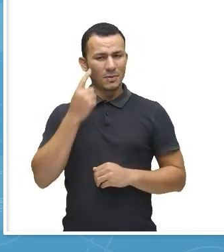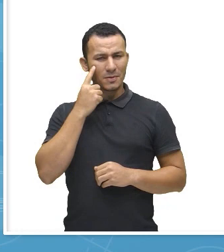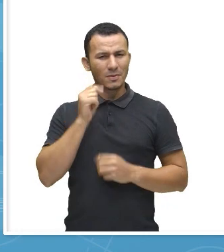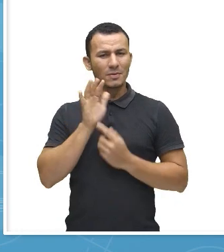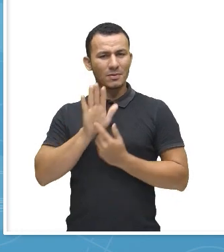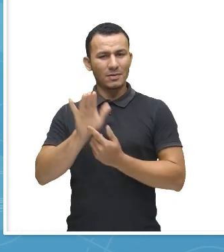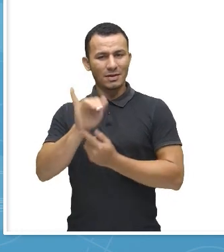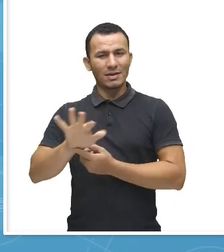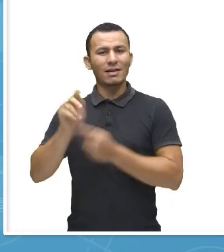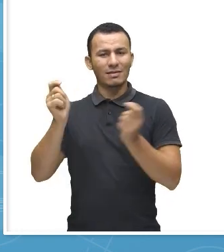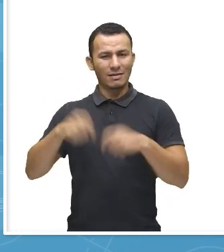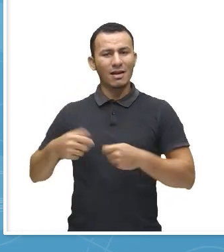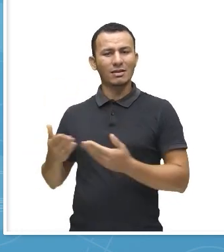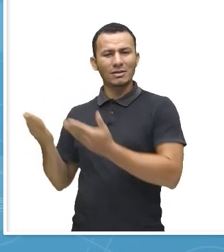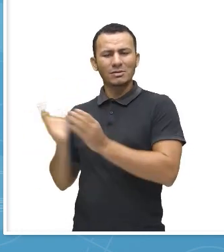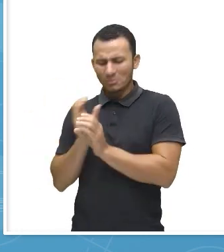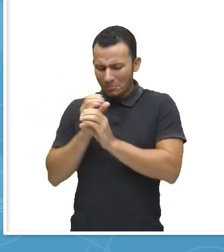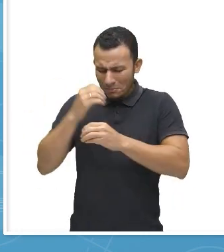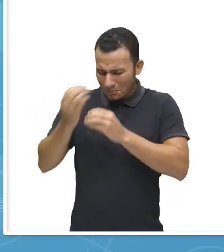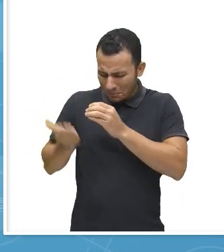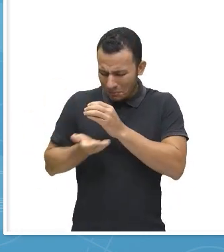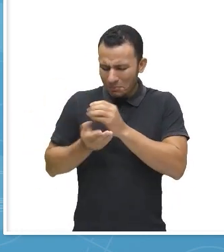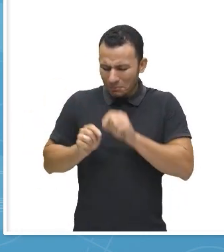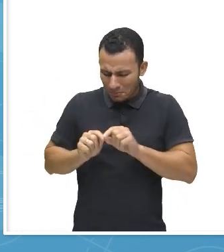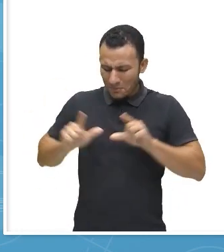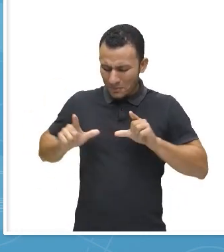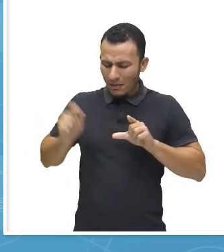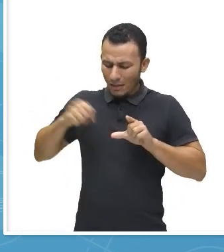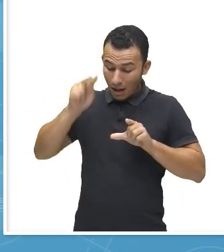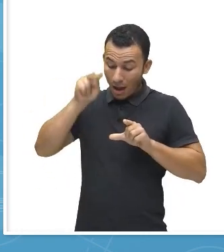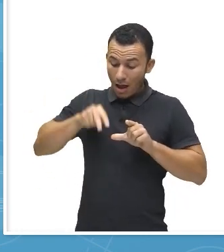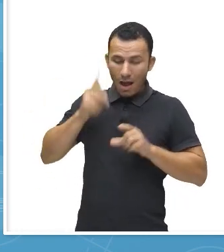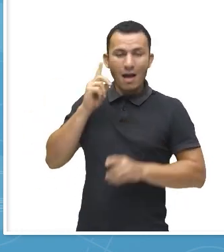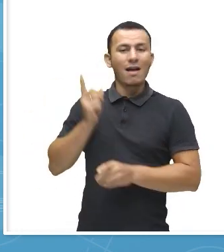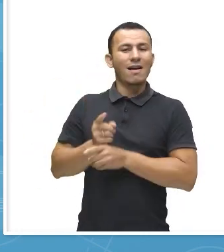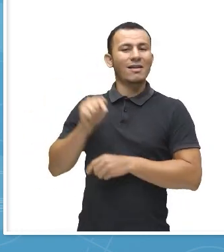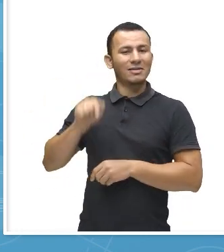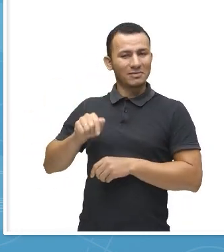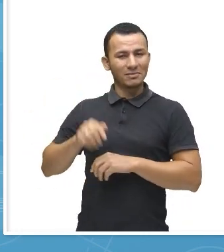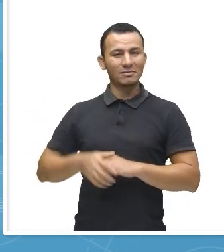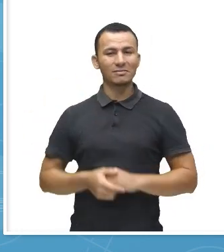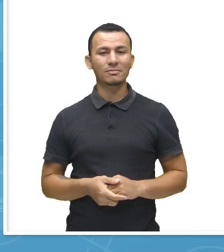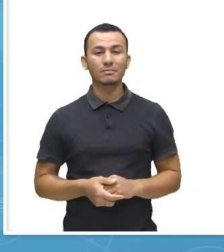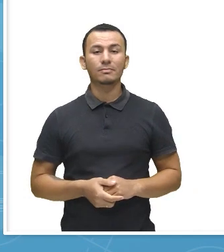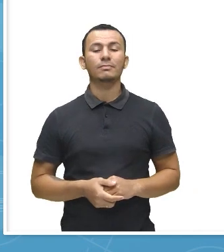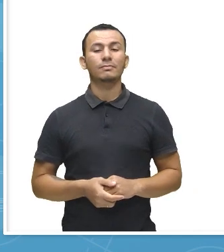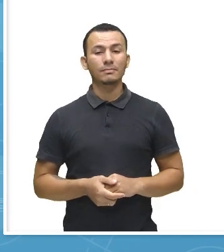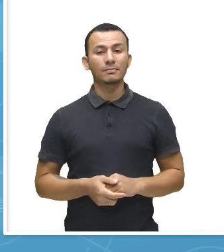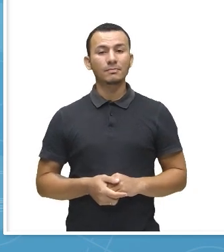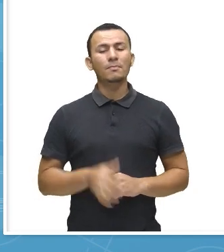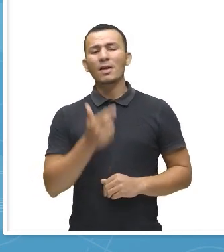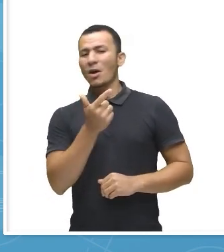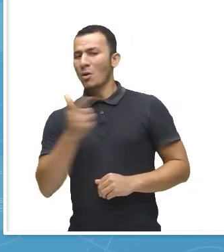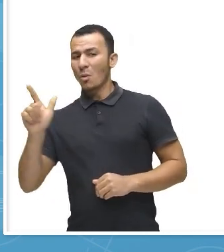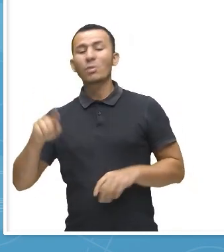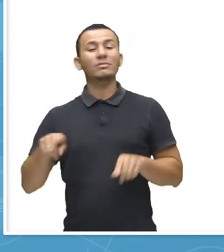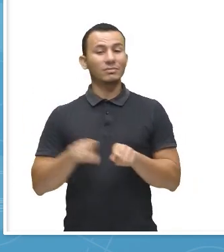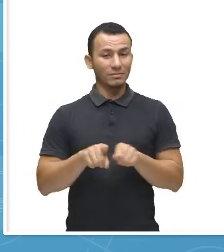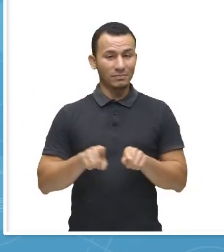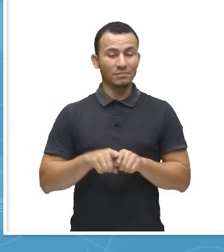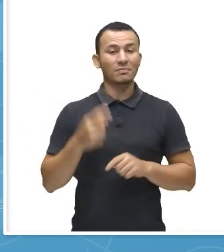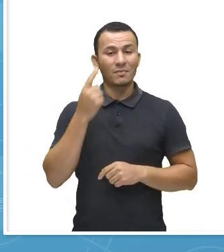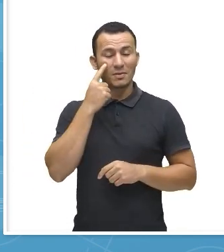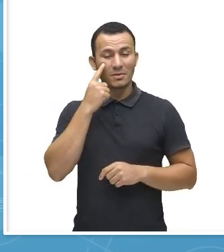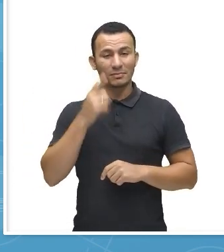nessa imagem de microscópio ampliada aí do tecido conjuntivo frouxo. Além desse, nós temos o